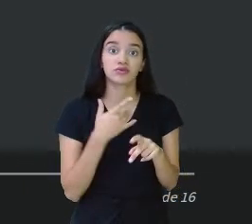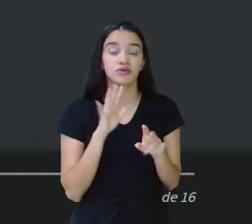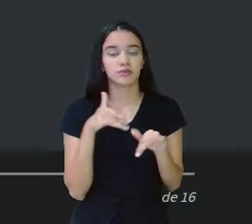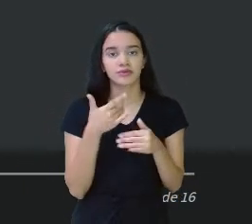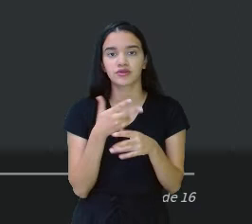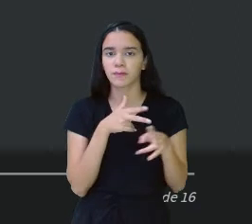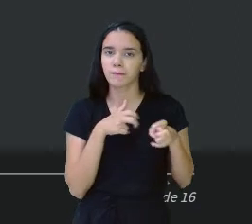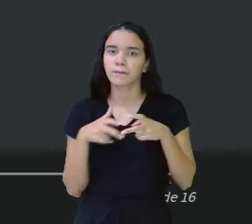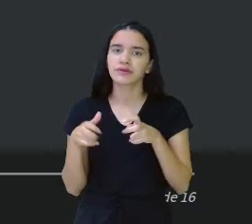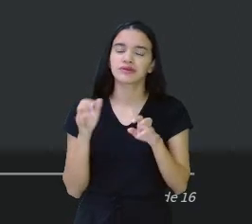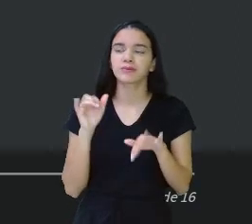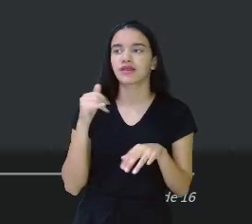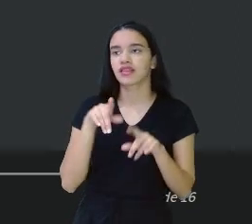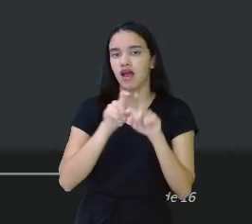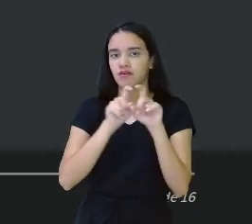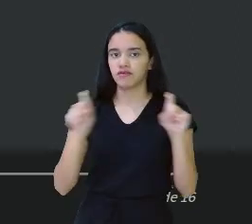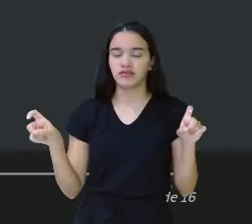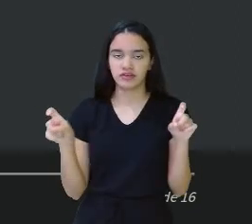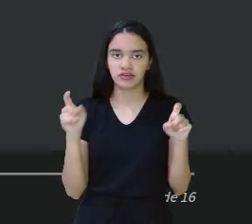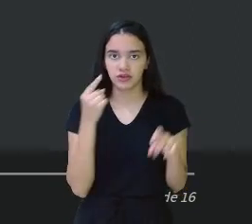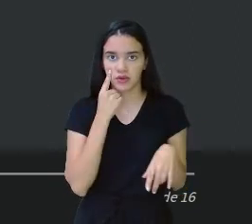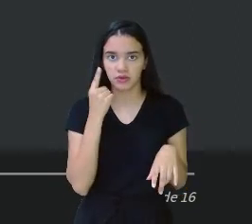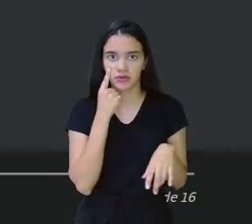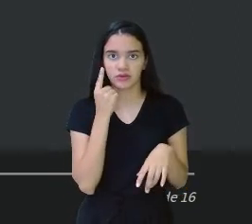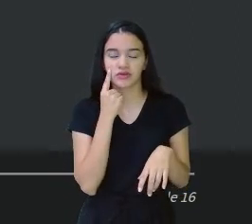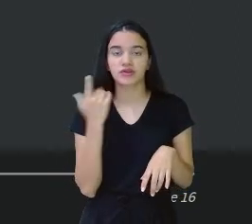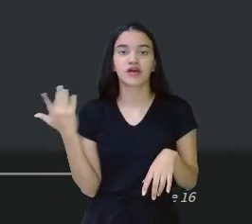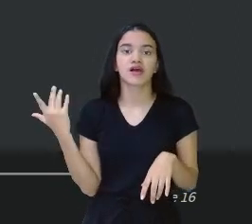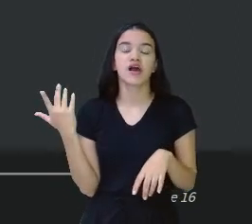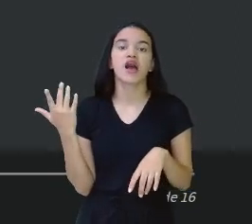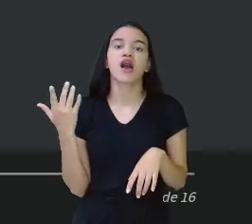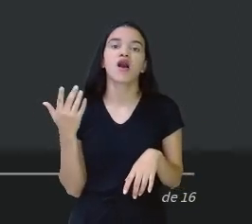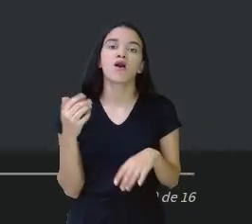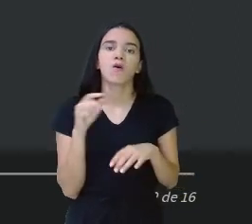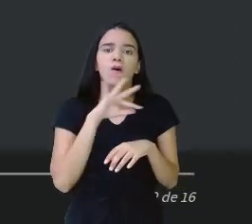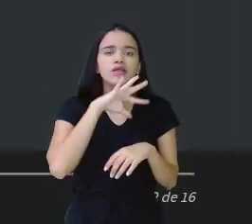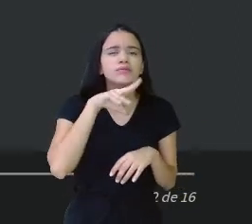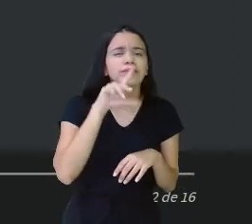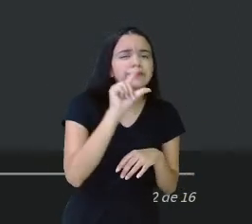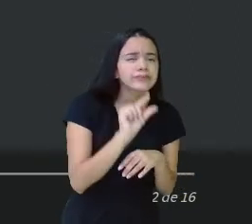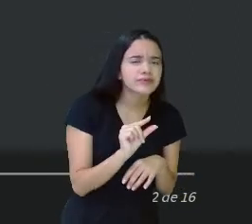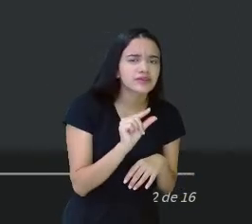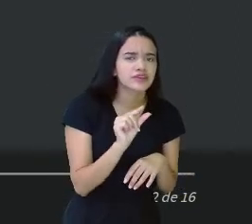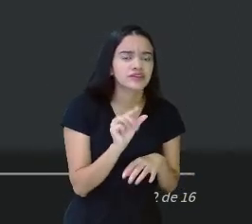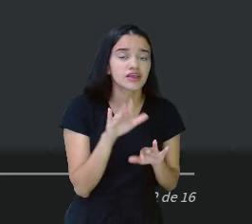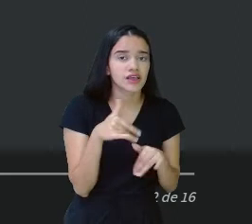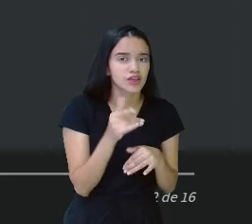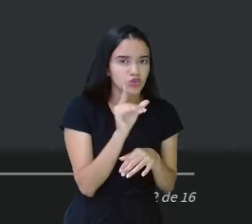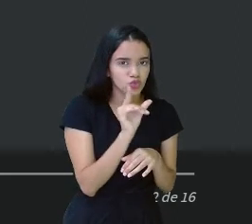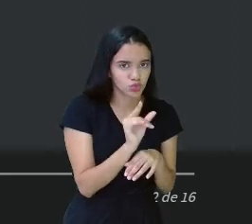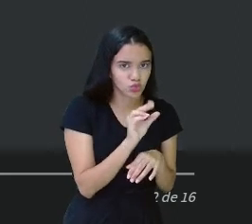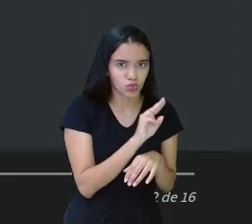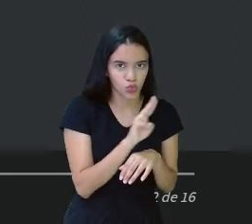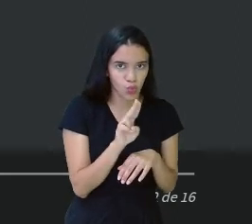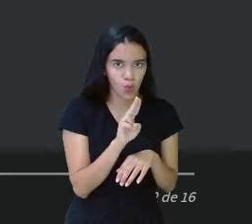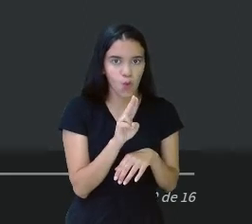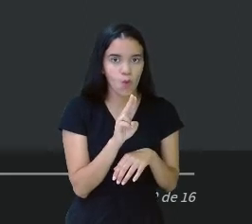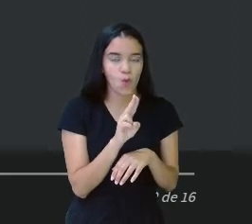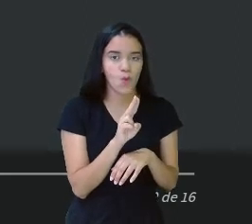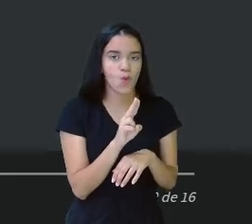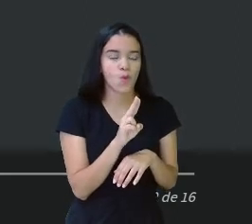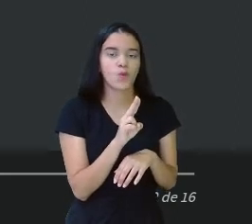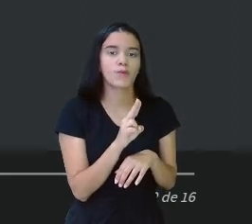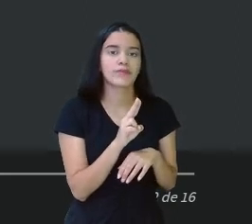frase, quando ele fala aqui, olha só, ele diz, um bichinho pequeno, apesar do nome, veja que esse apesar do nome ele